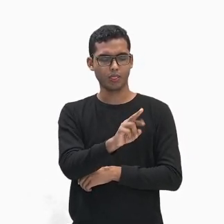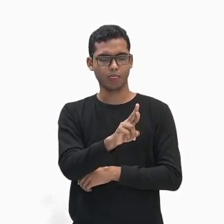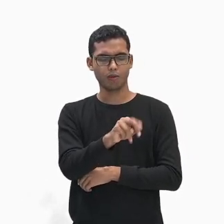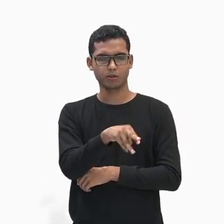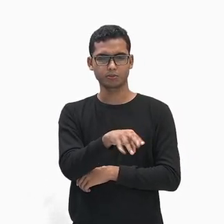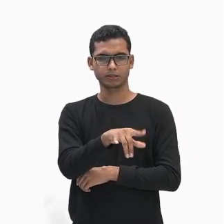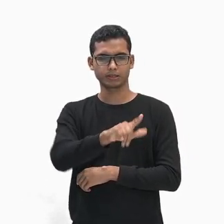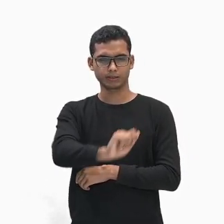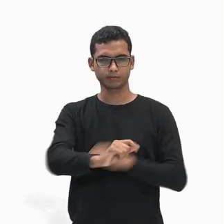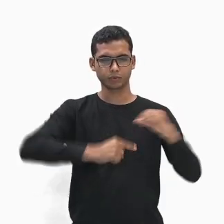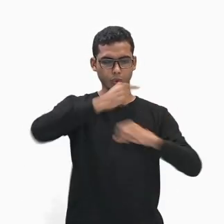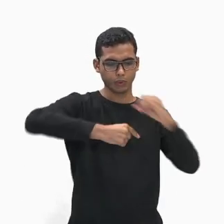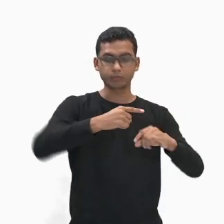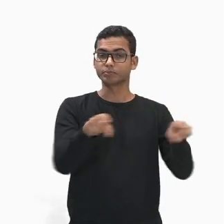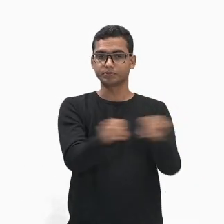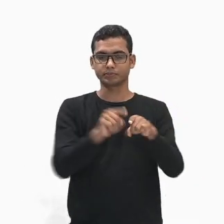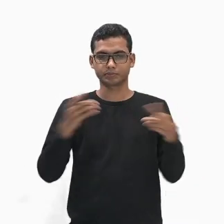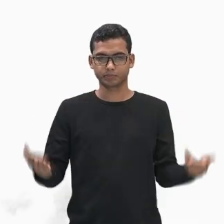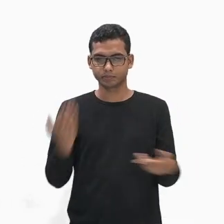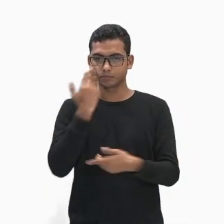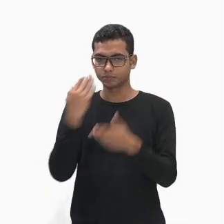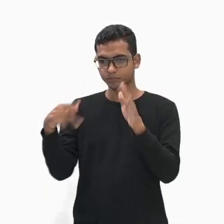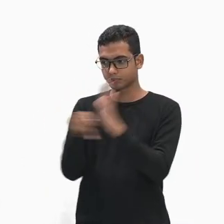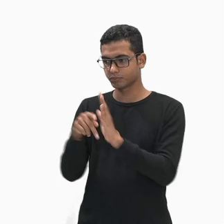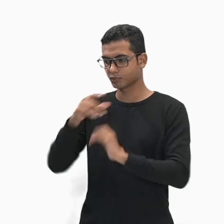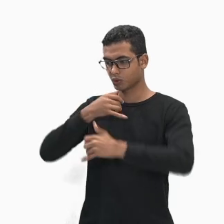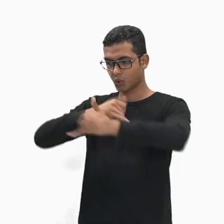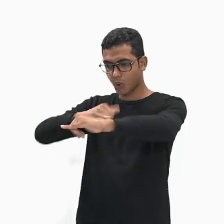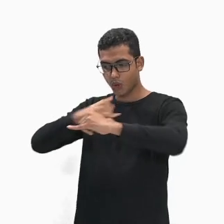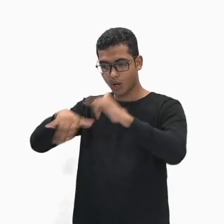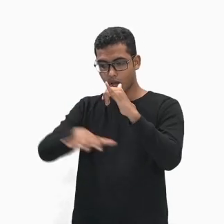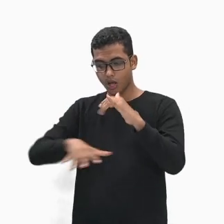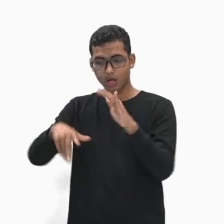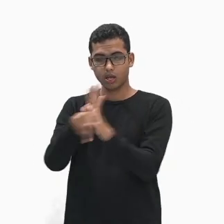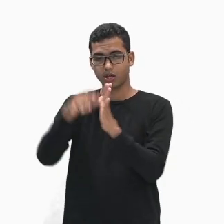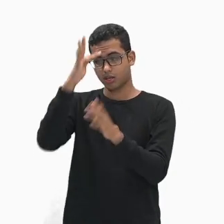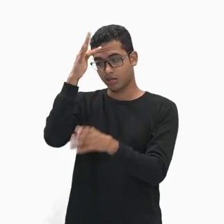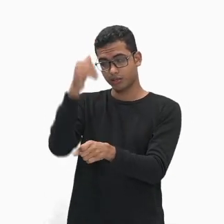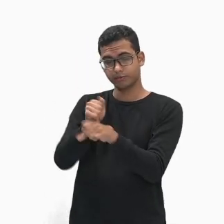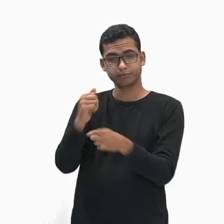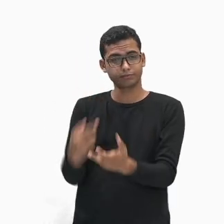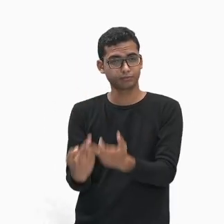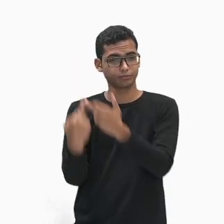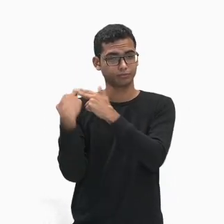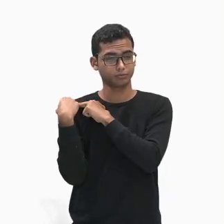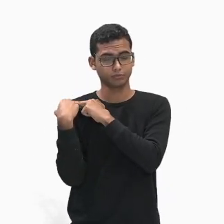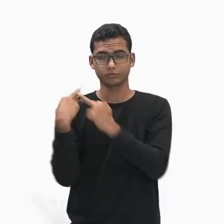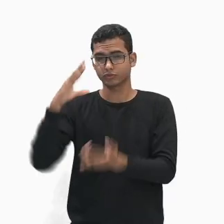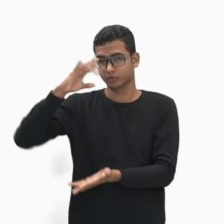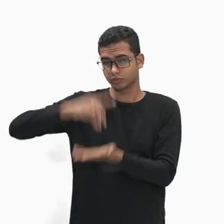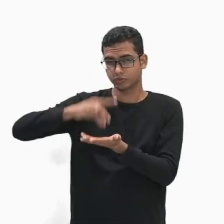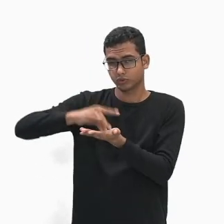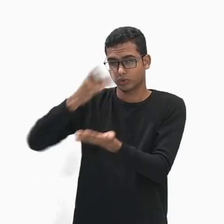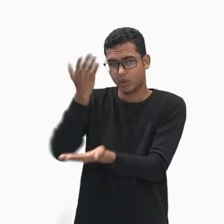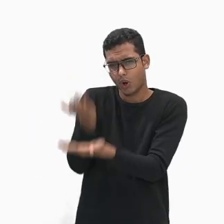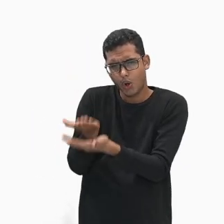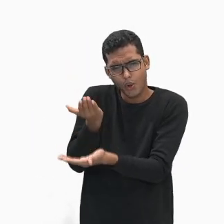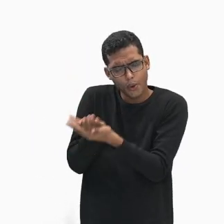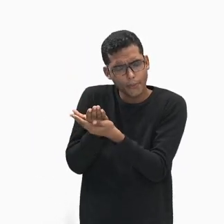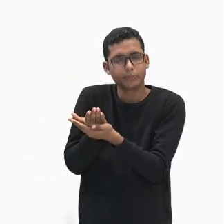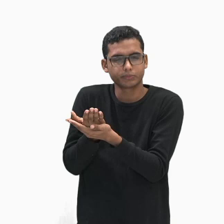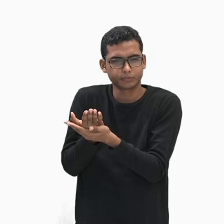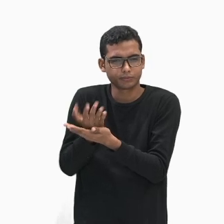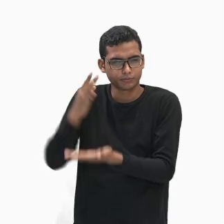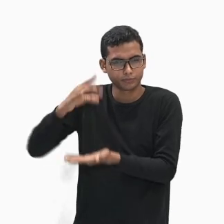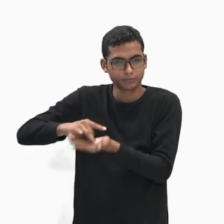e mostrar para você que a eletricidade é a área da física responsável pelo estudo